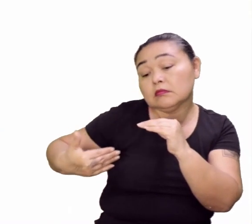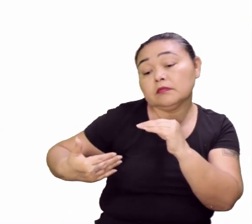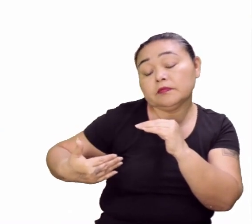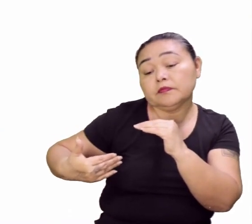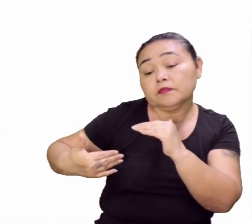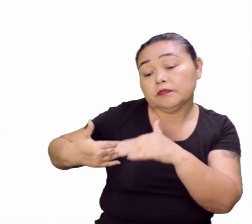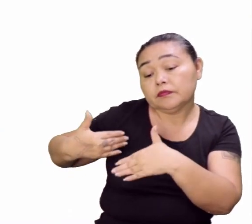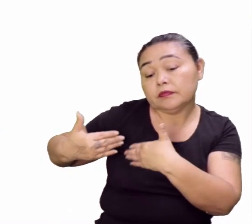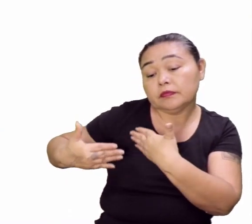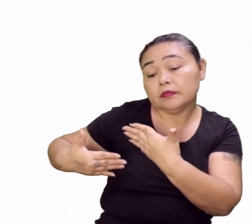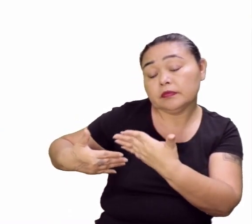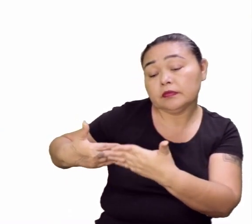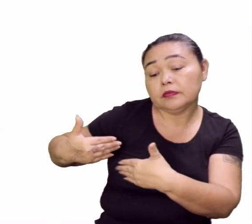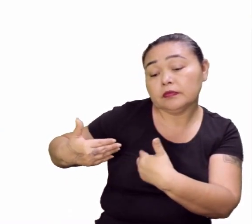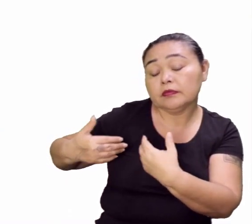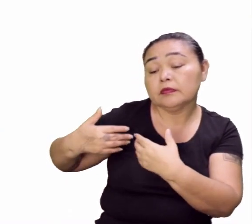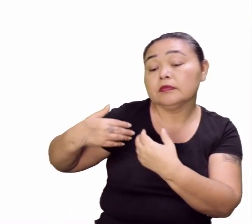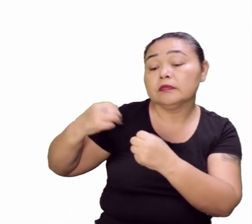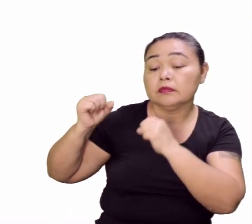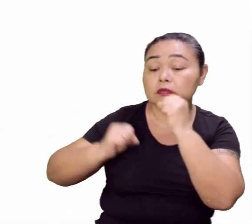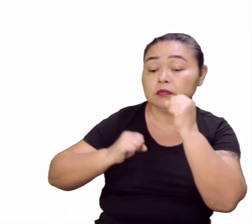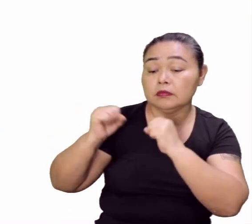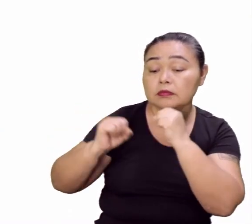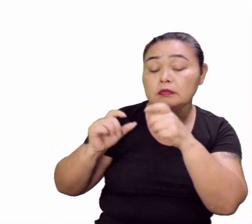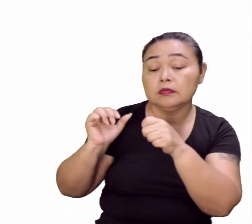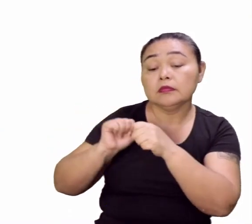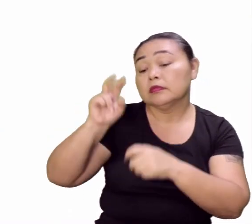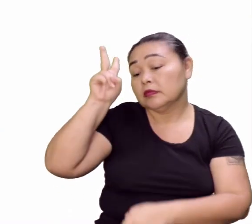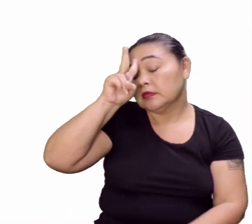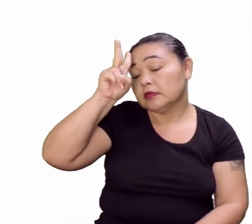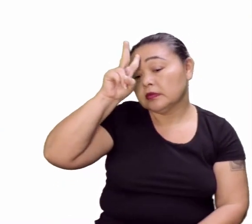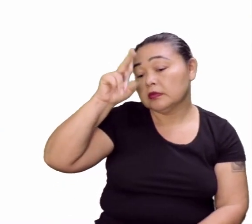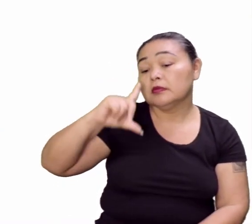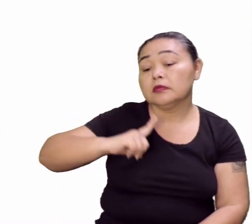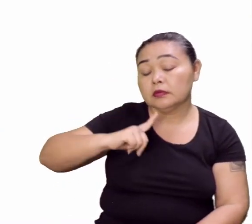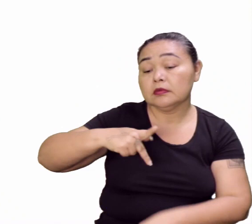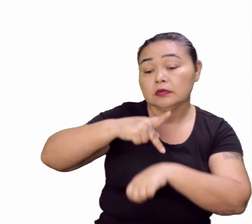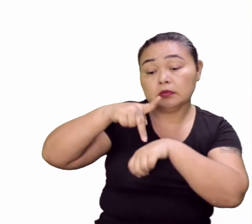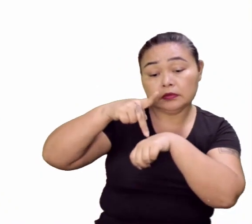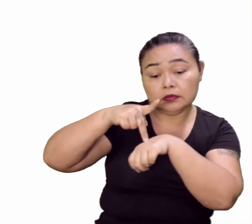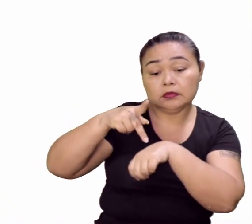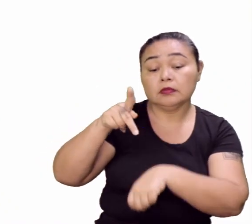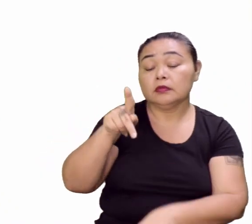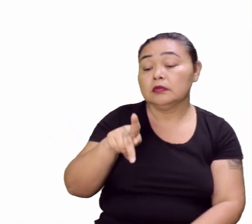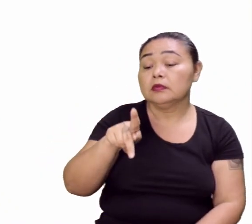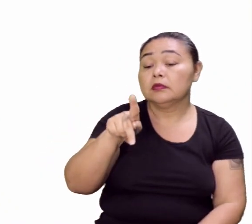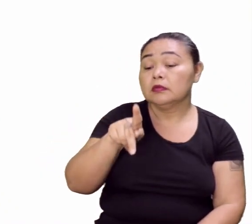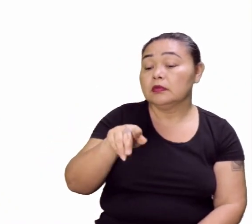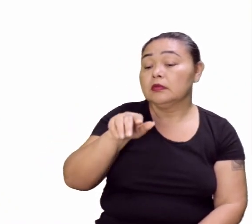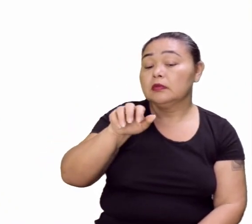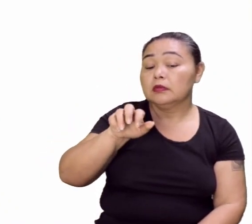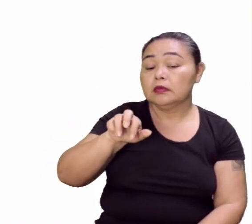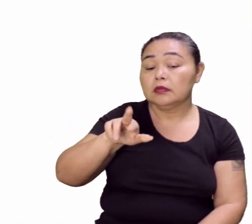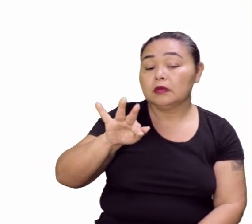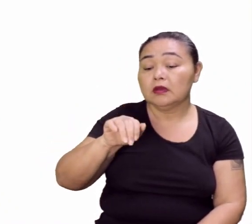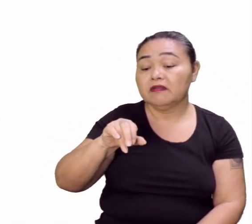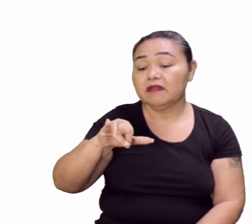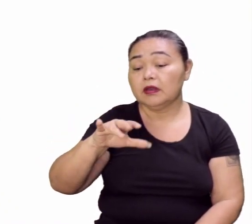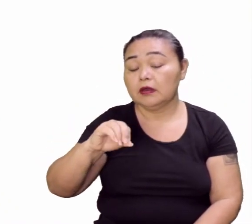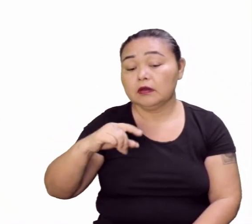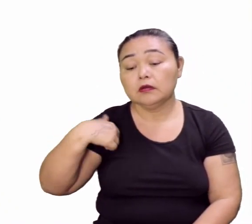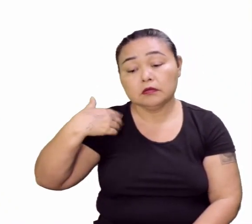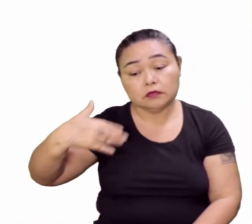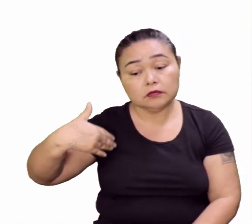que passaram por esse processo de industrialização. E só lembrando que existem ainda países periféricos que irão passar por esse